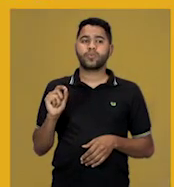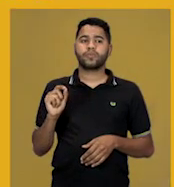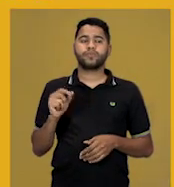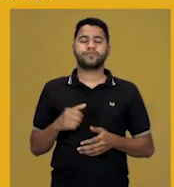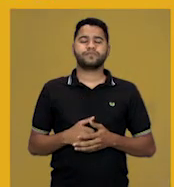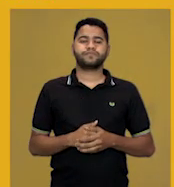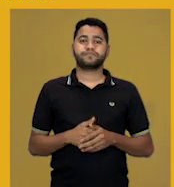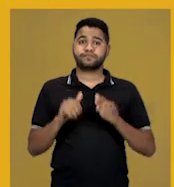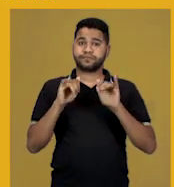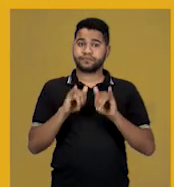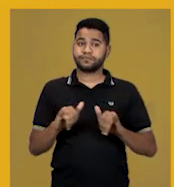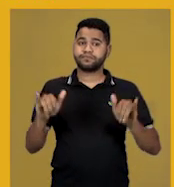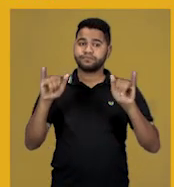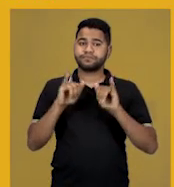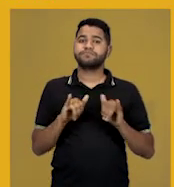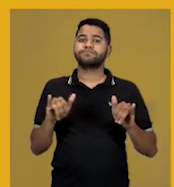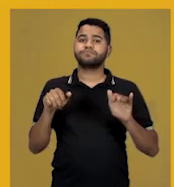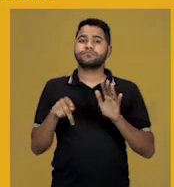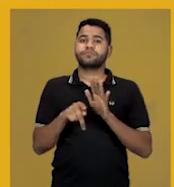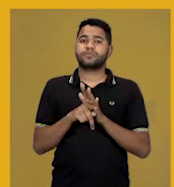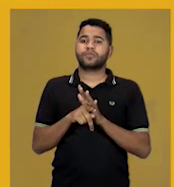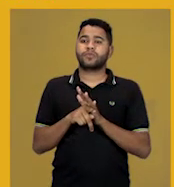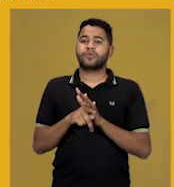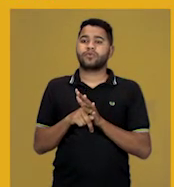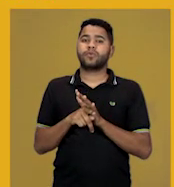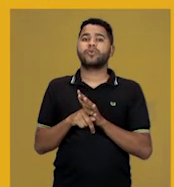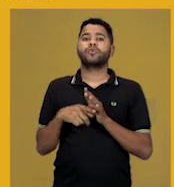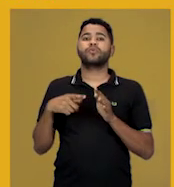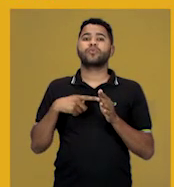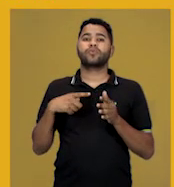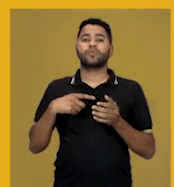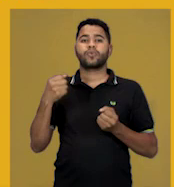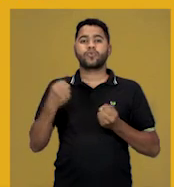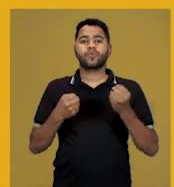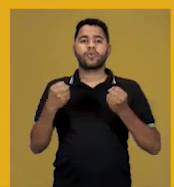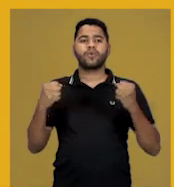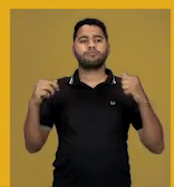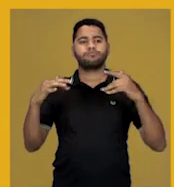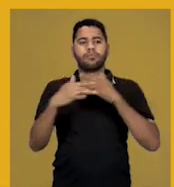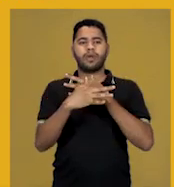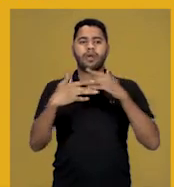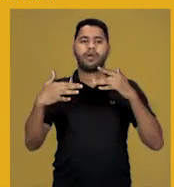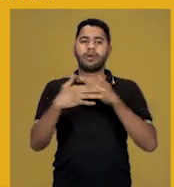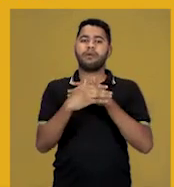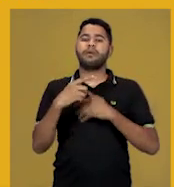uma notícia retirada do Portal do Trânsito, que vai trazer uma